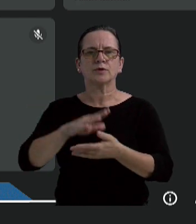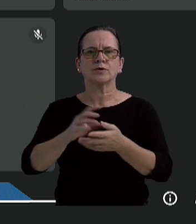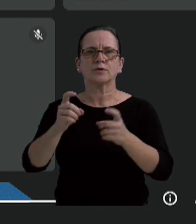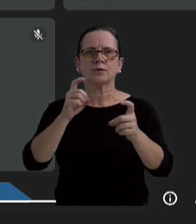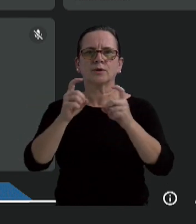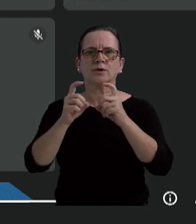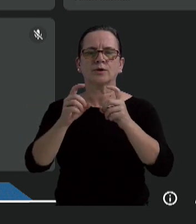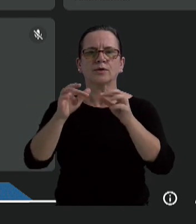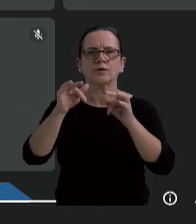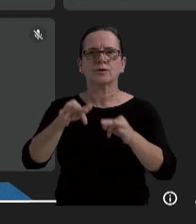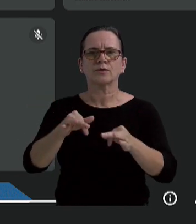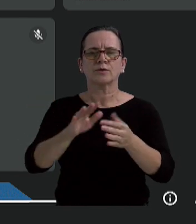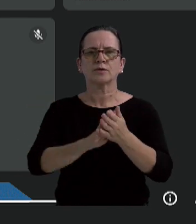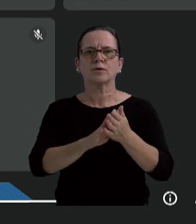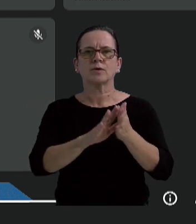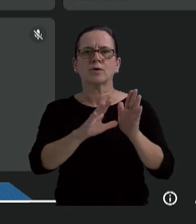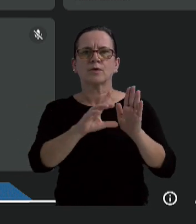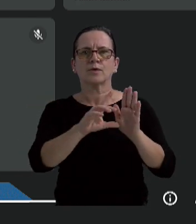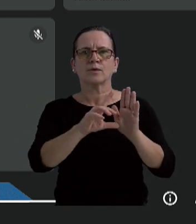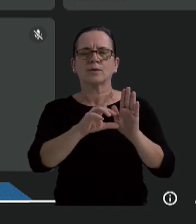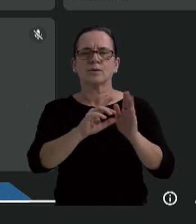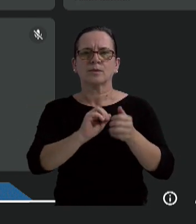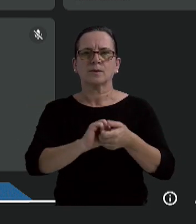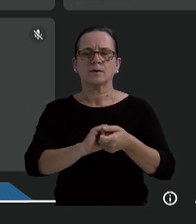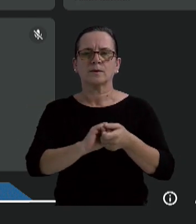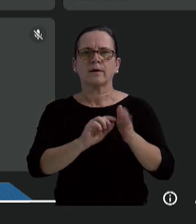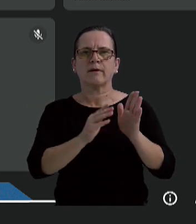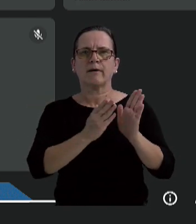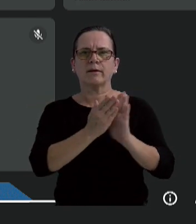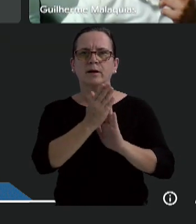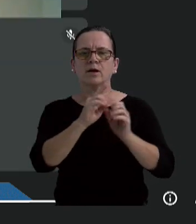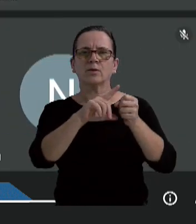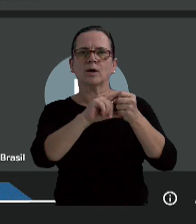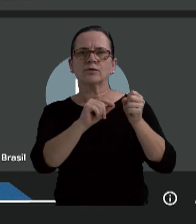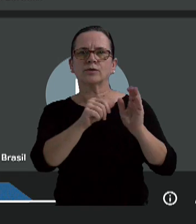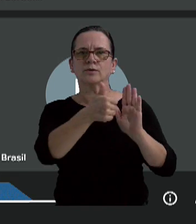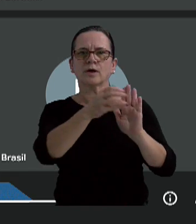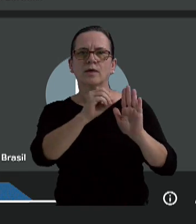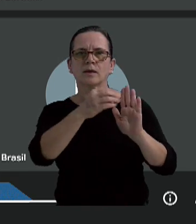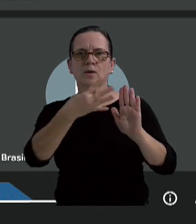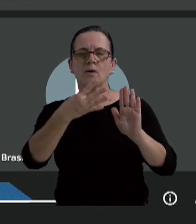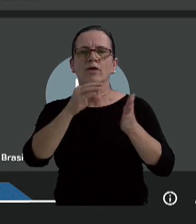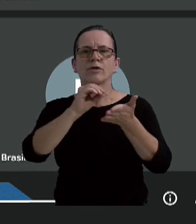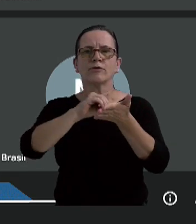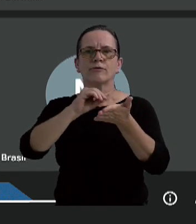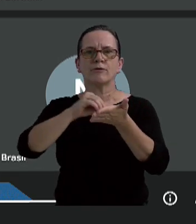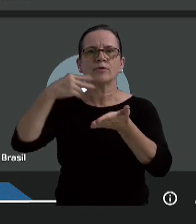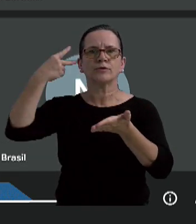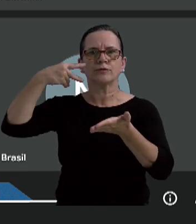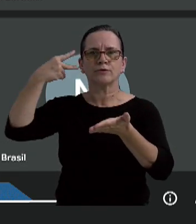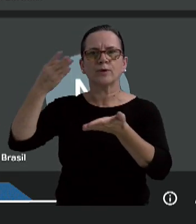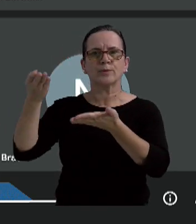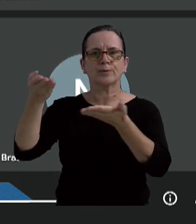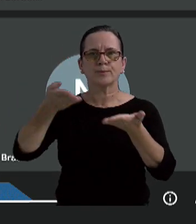presente sessão nos termos do da Aline a do artigo 104 do regimento interno